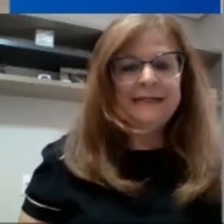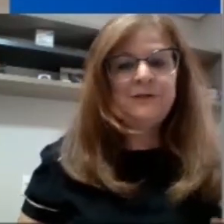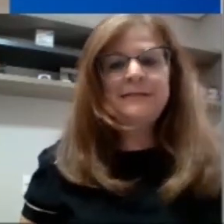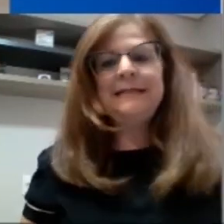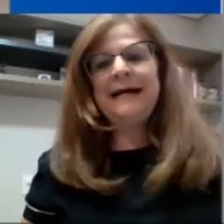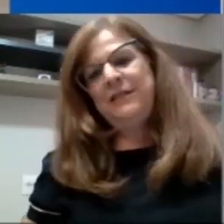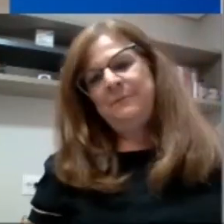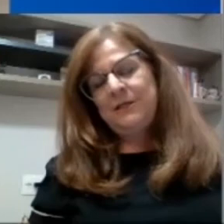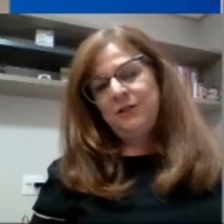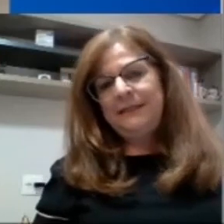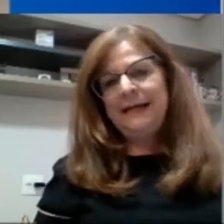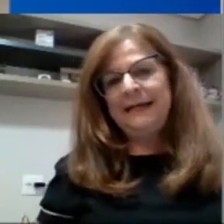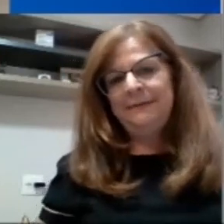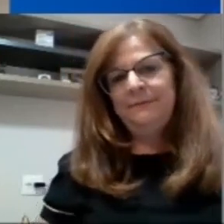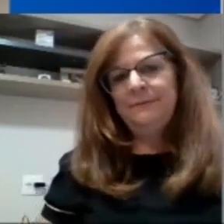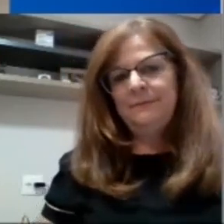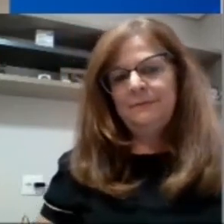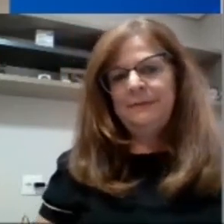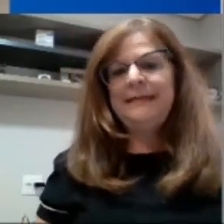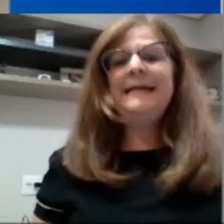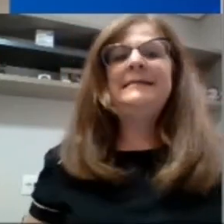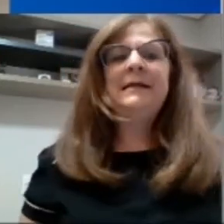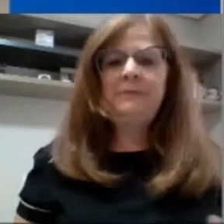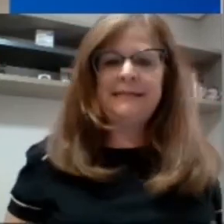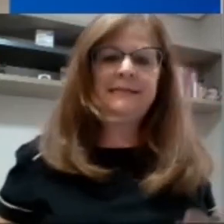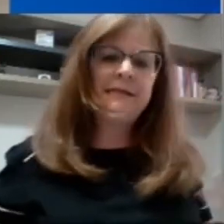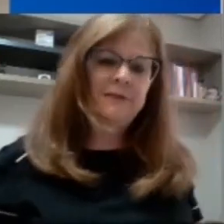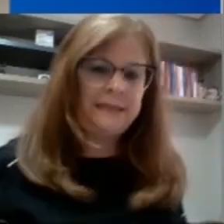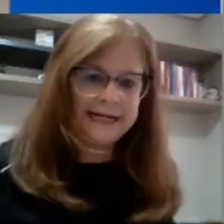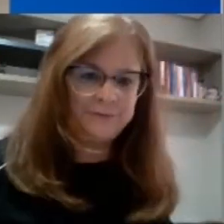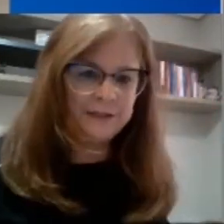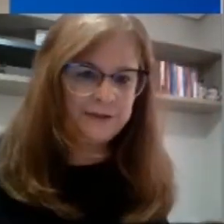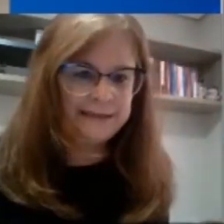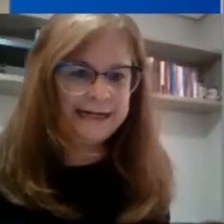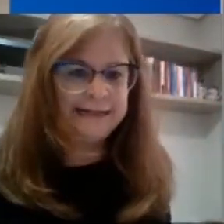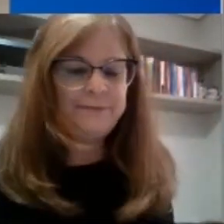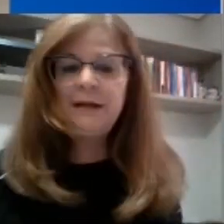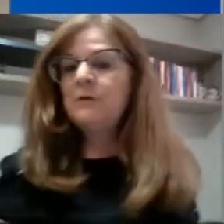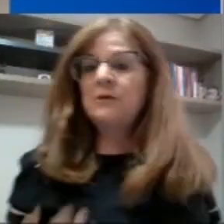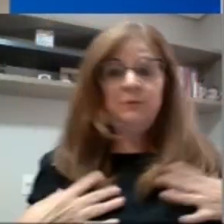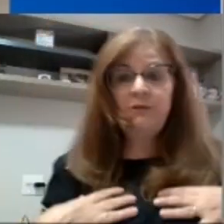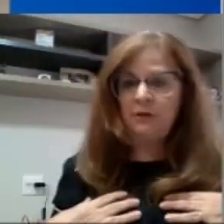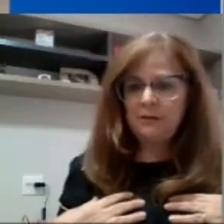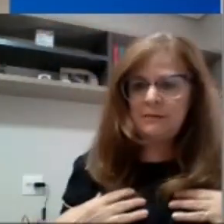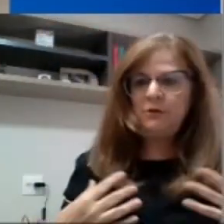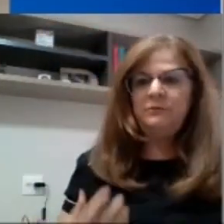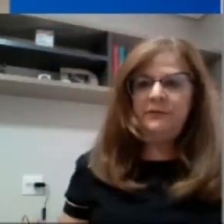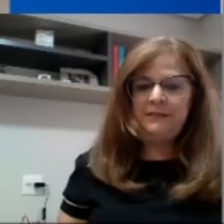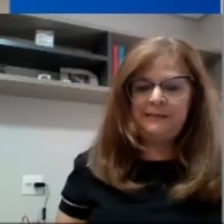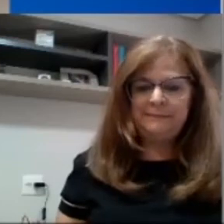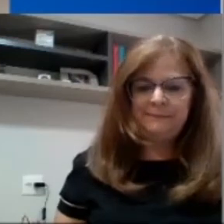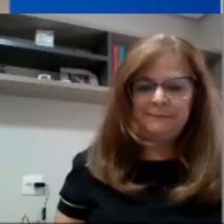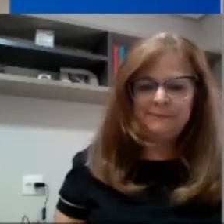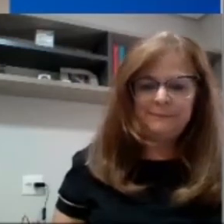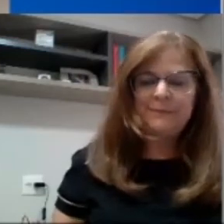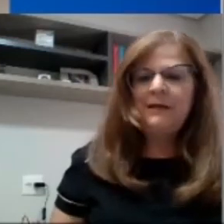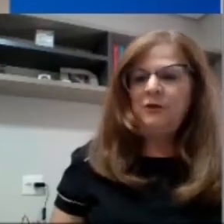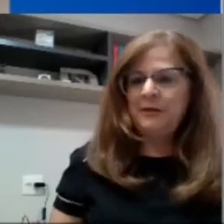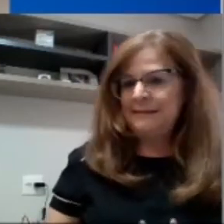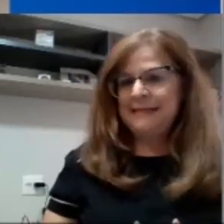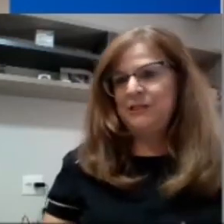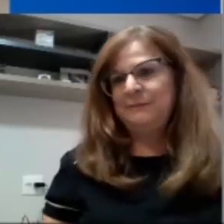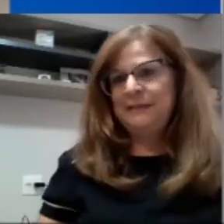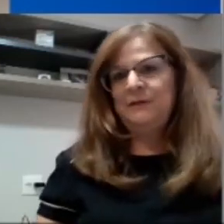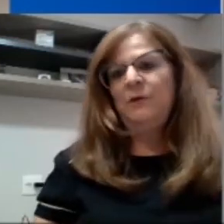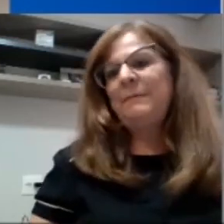da sociedade majoritária. Quem são esses da sociedade majoritária? Somos nós, ouvintes.